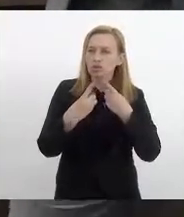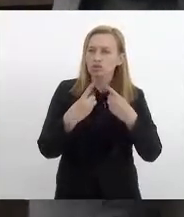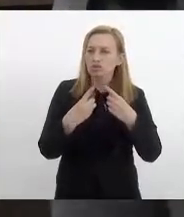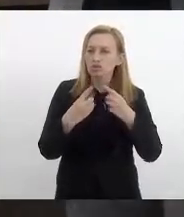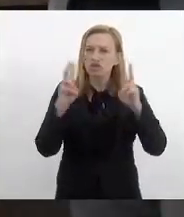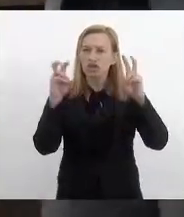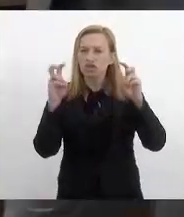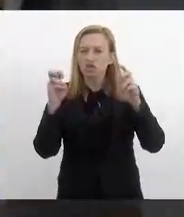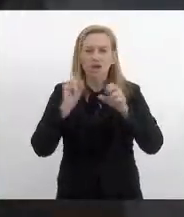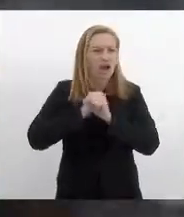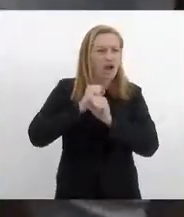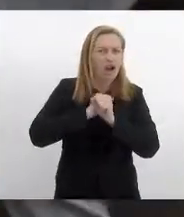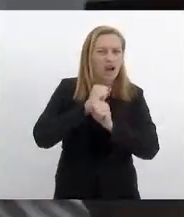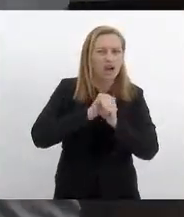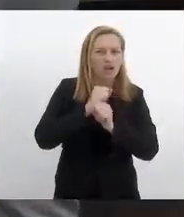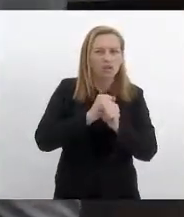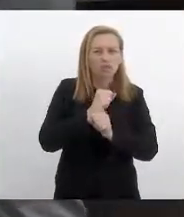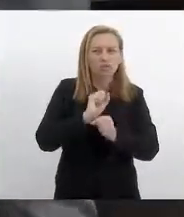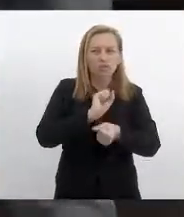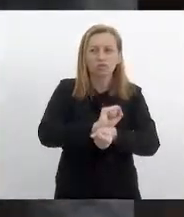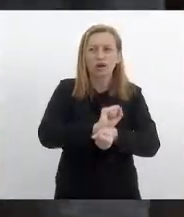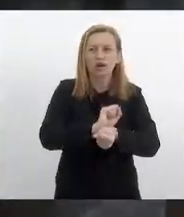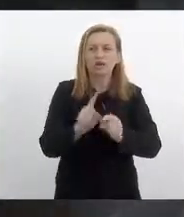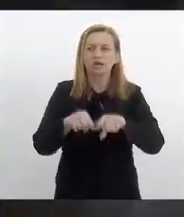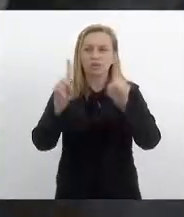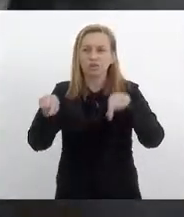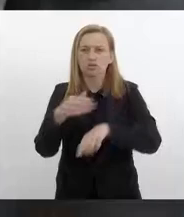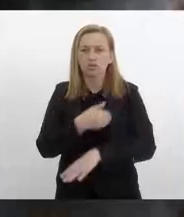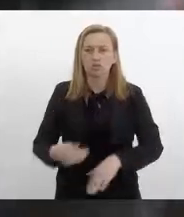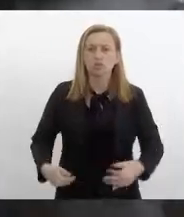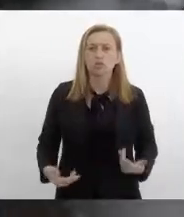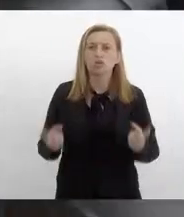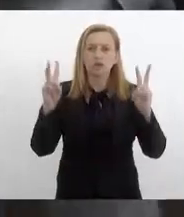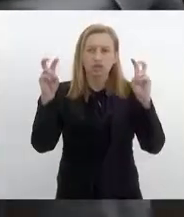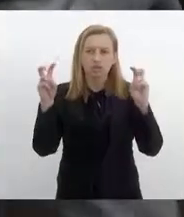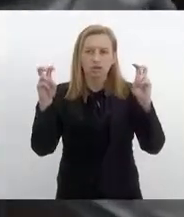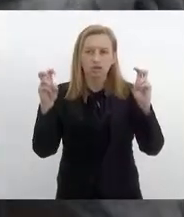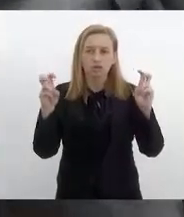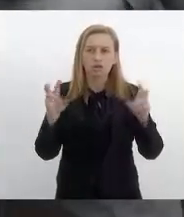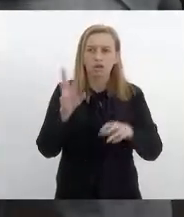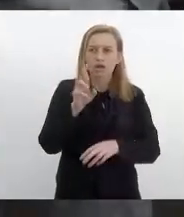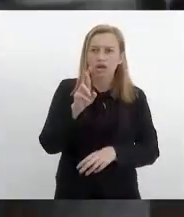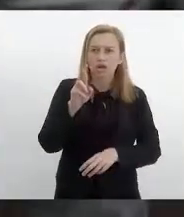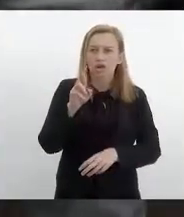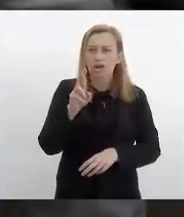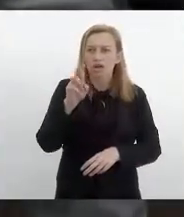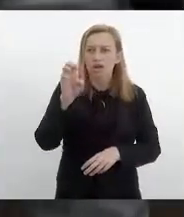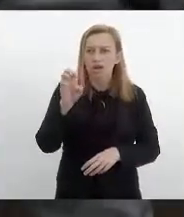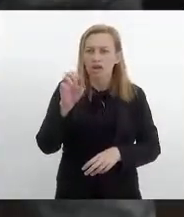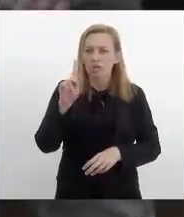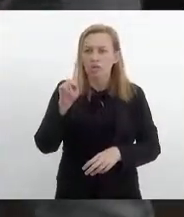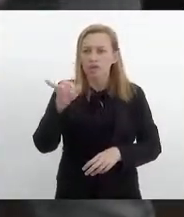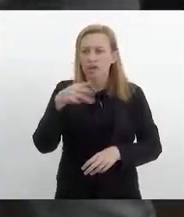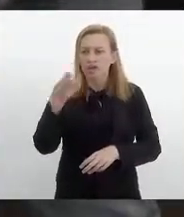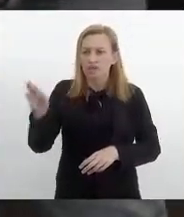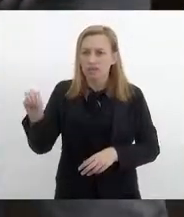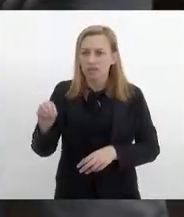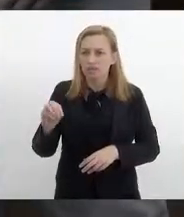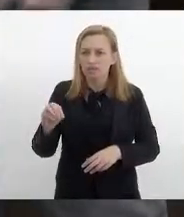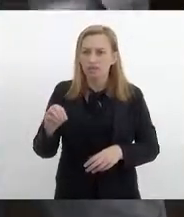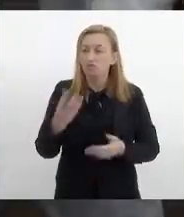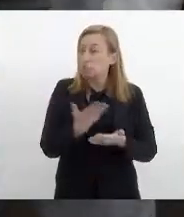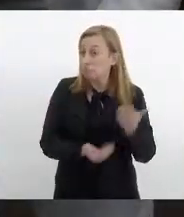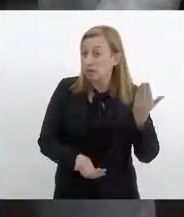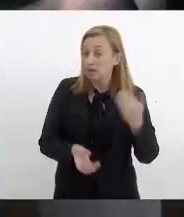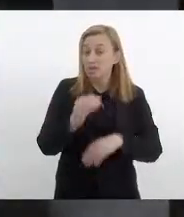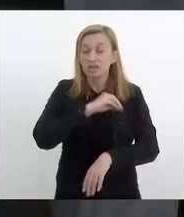tempo sendo pleiteadas pelos servidores, como é a questão da recomposição das perdas inflacionárias, que,